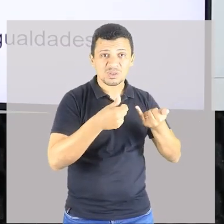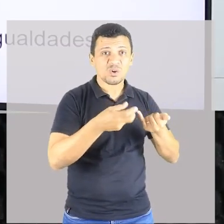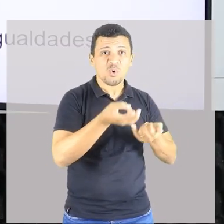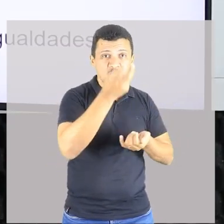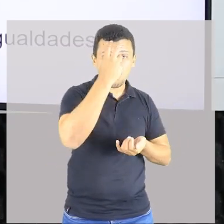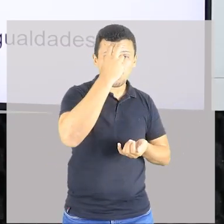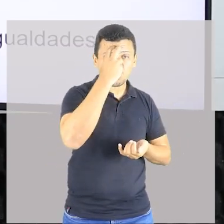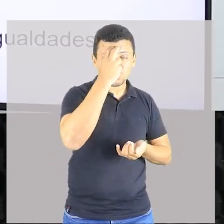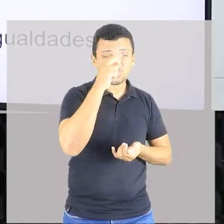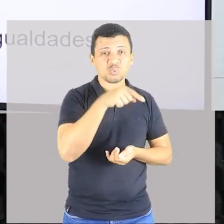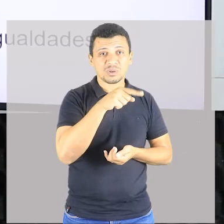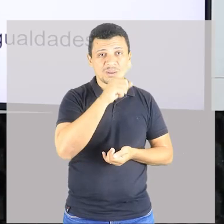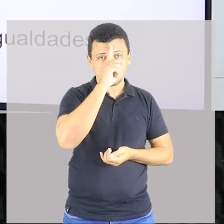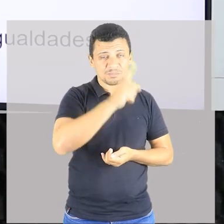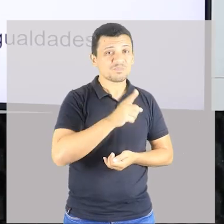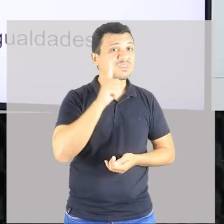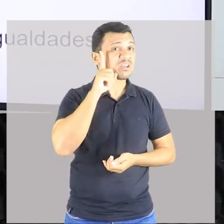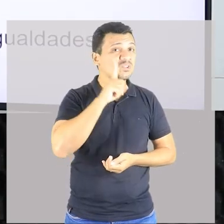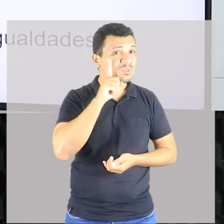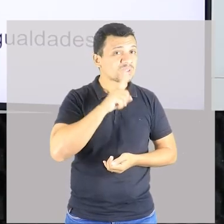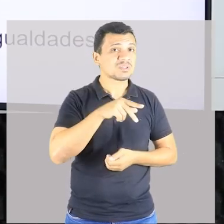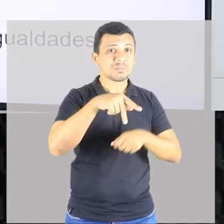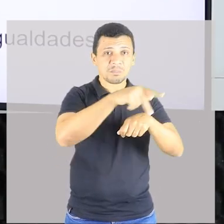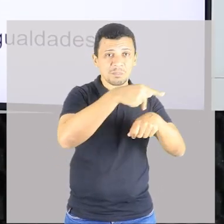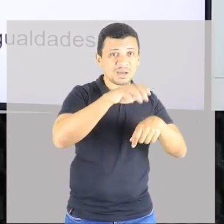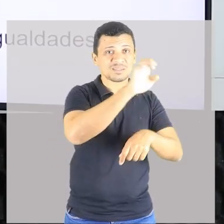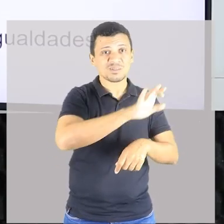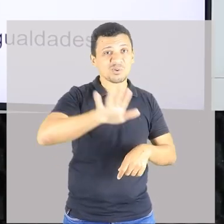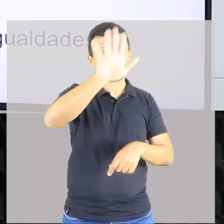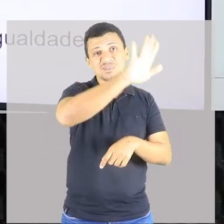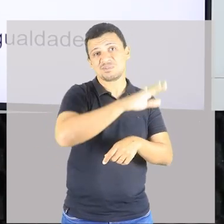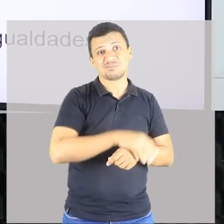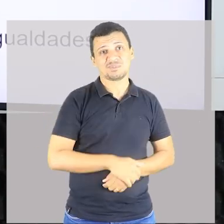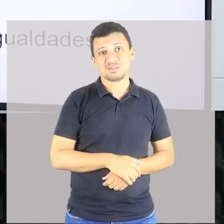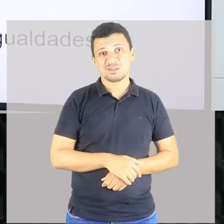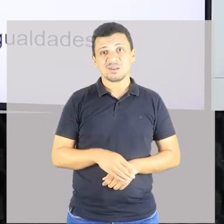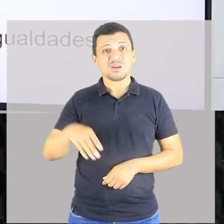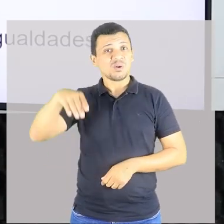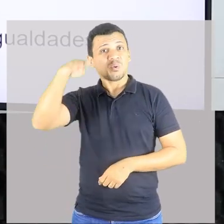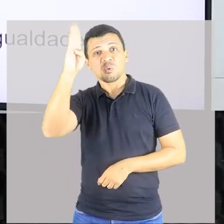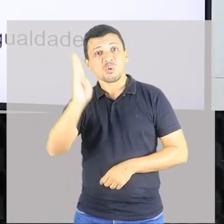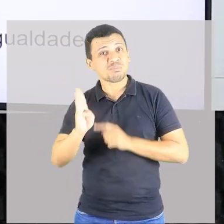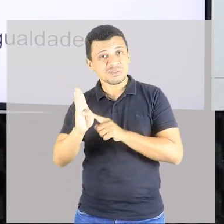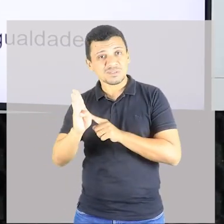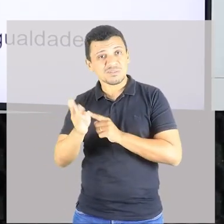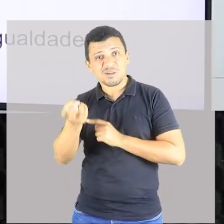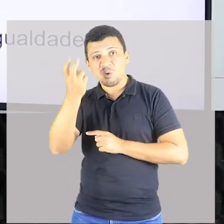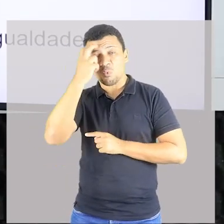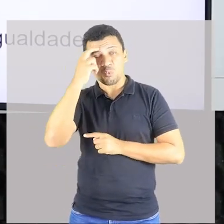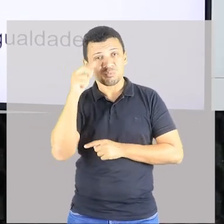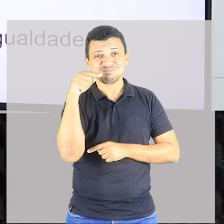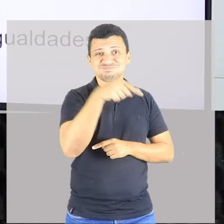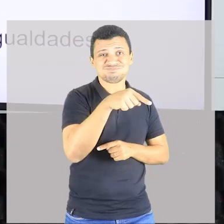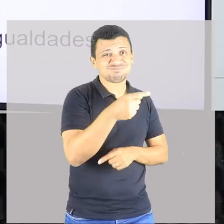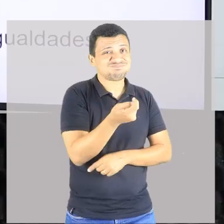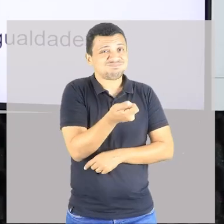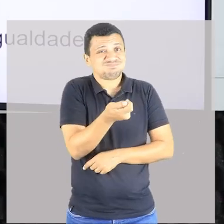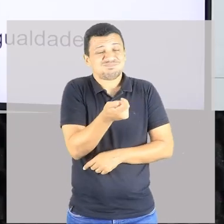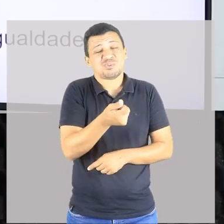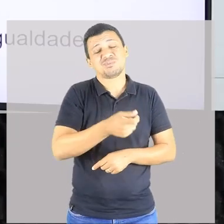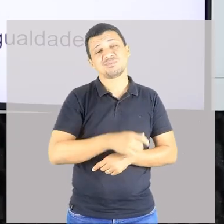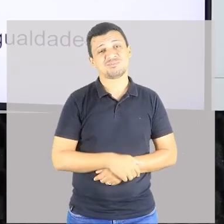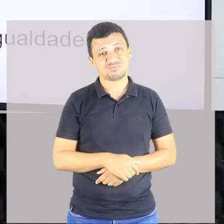culturas dominantes, como Estados Unidos e países da Europa, do que essas regiões recebem do Brasil. Isso exemplifica esse processo de